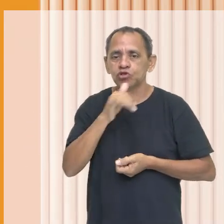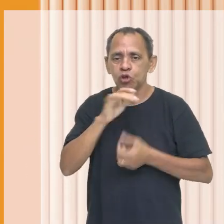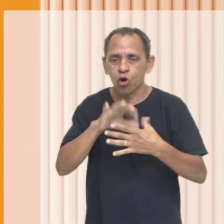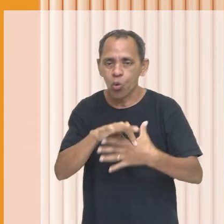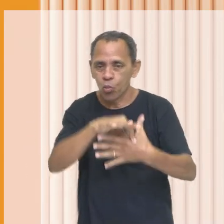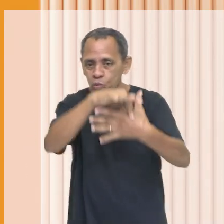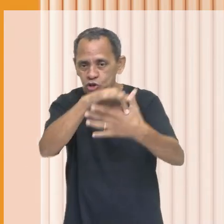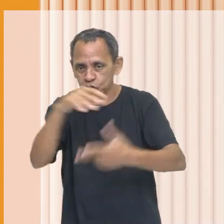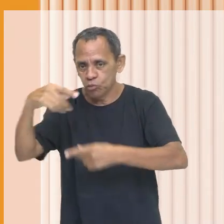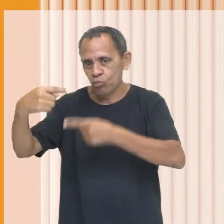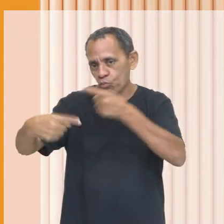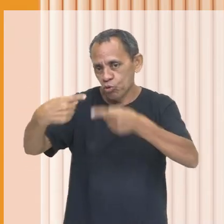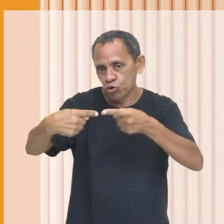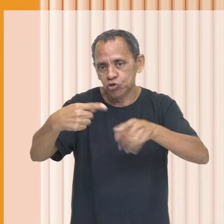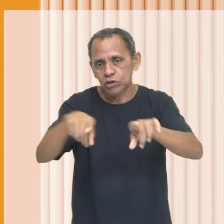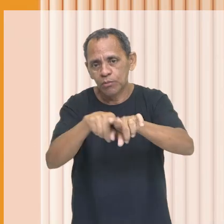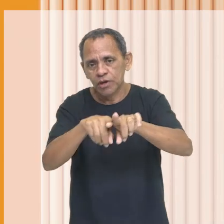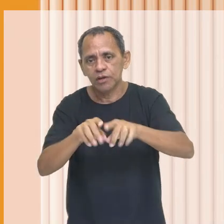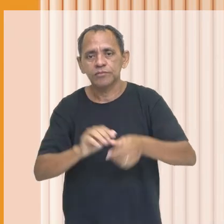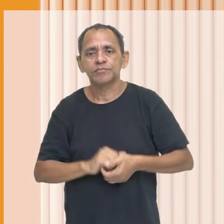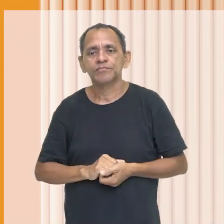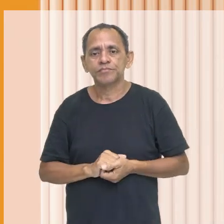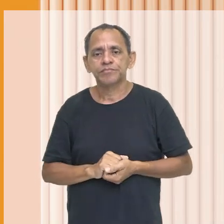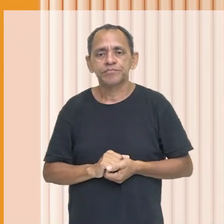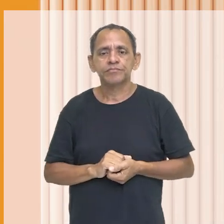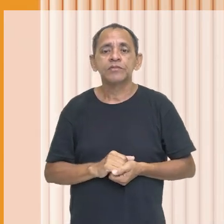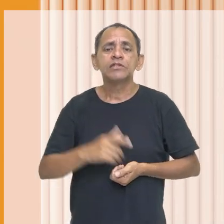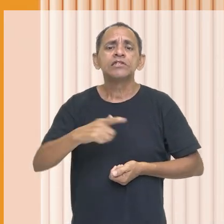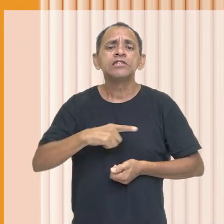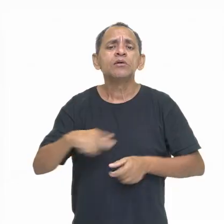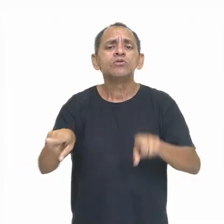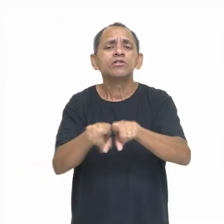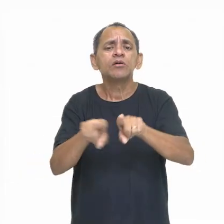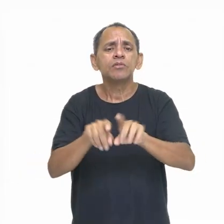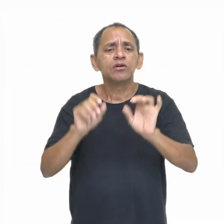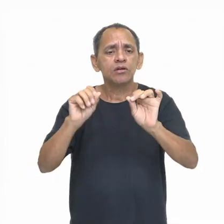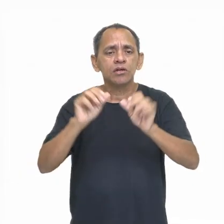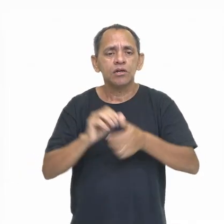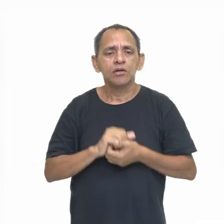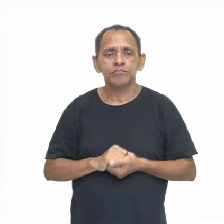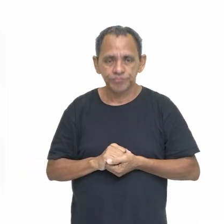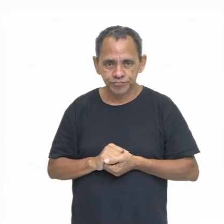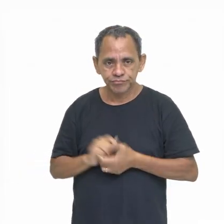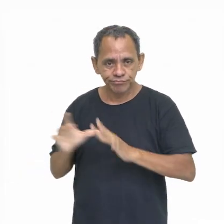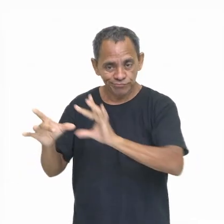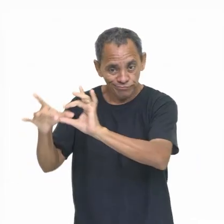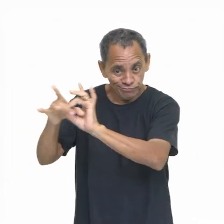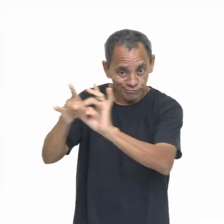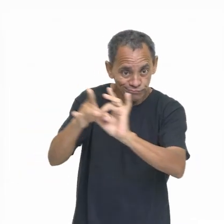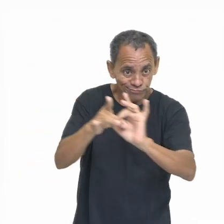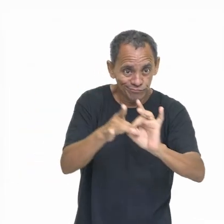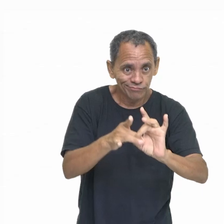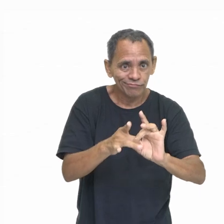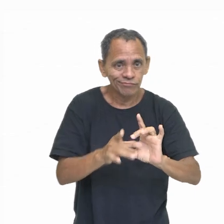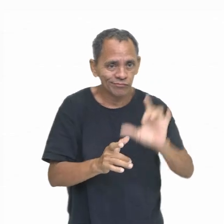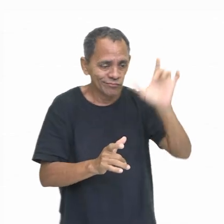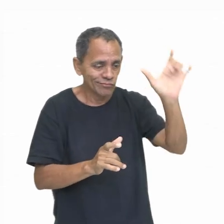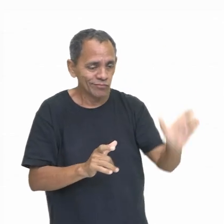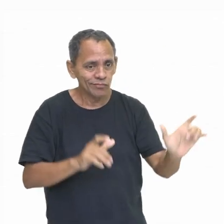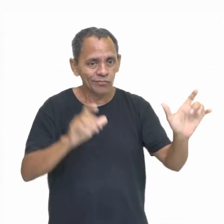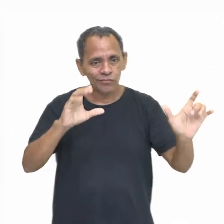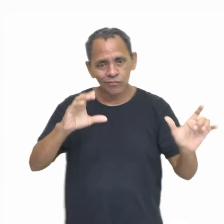Tá? É por esse caminho. Mas nós temos também a questão das redes clientelistas. A formação de